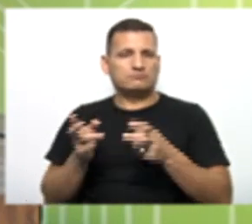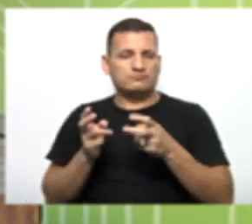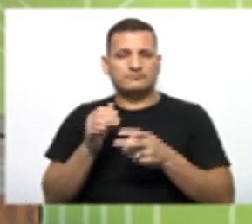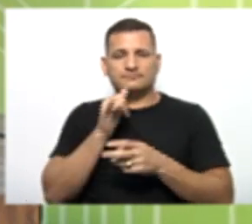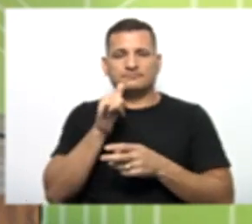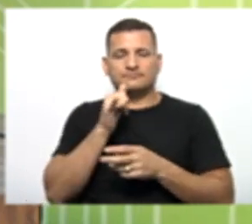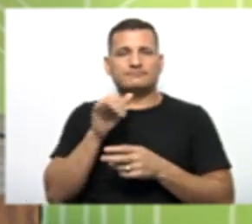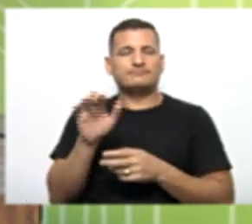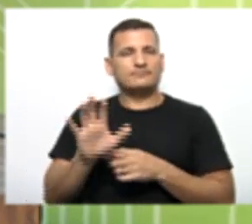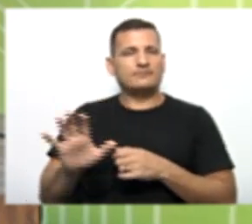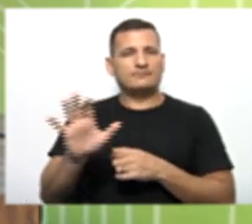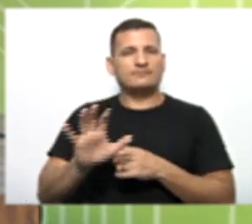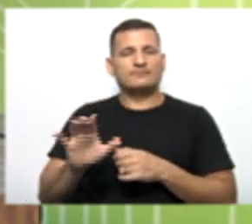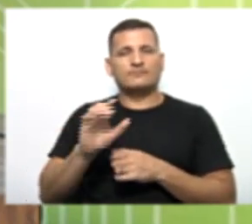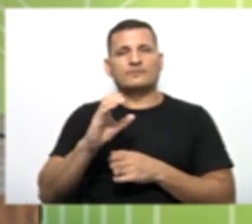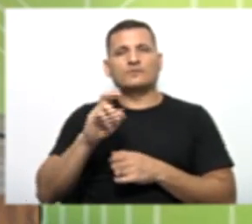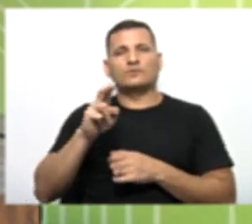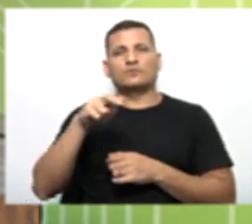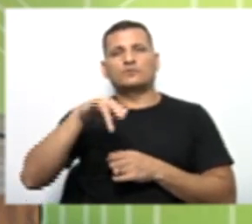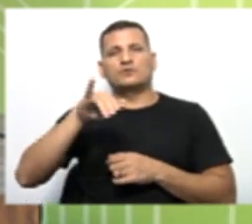a reserva extrativista do Cunhã.